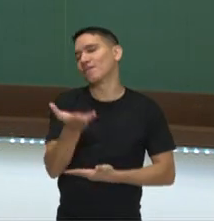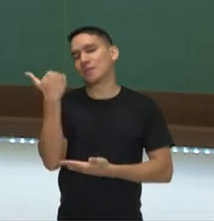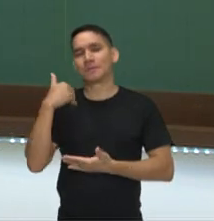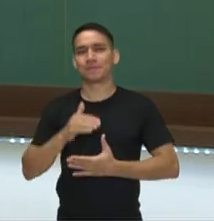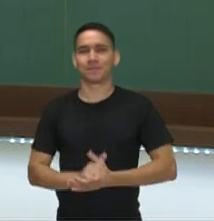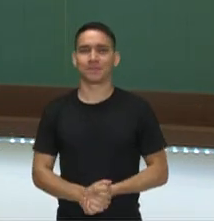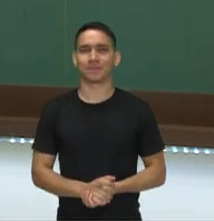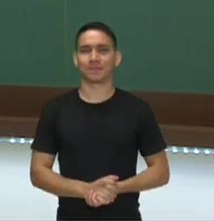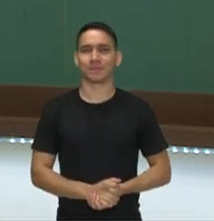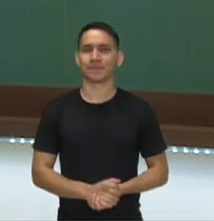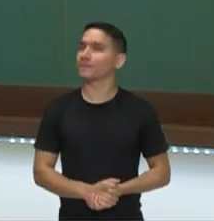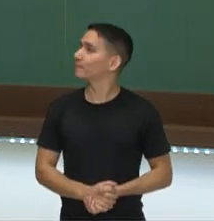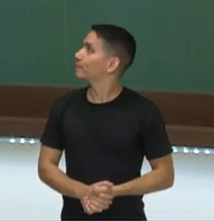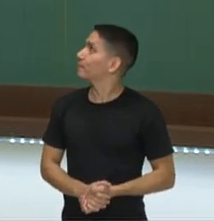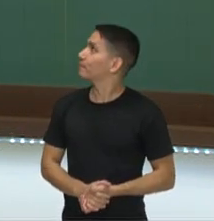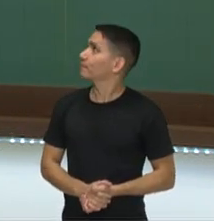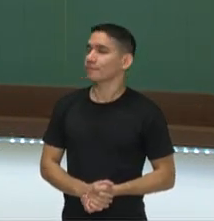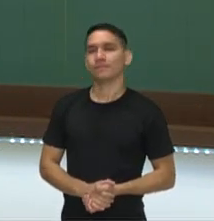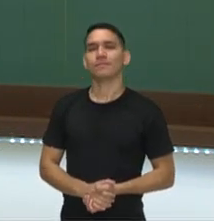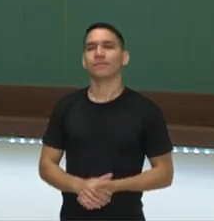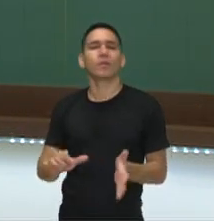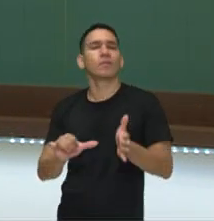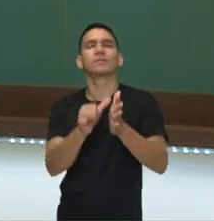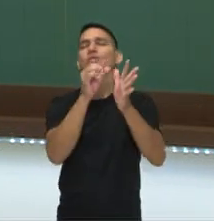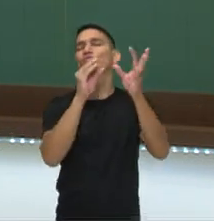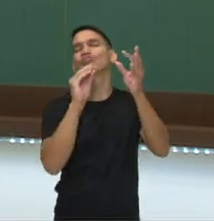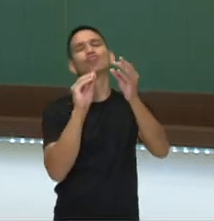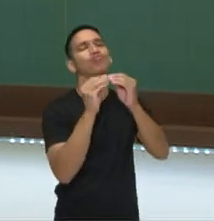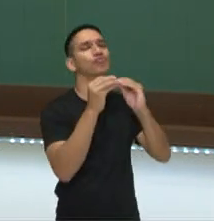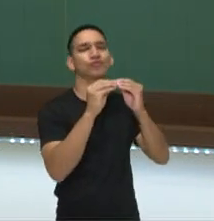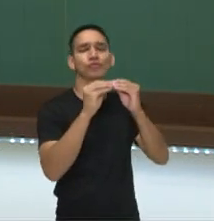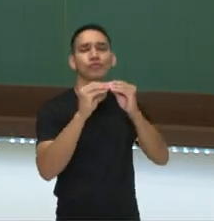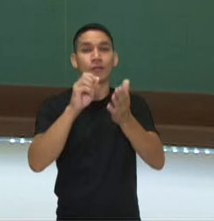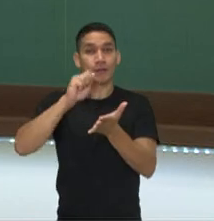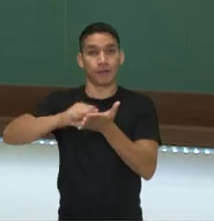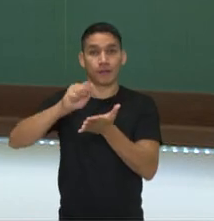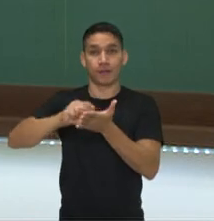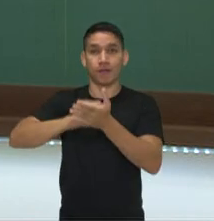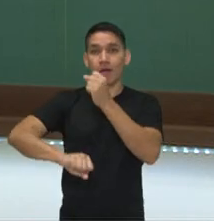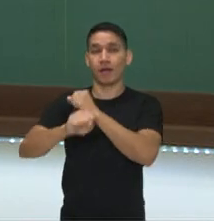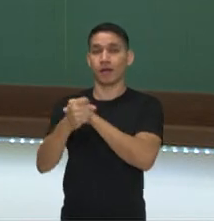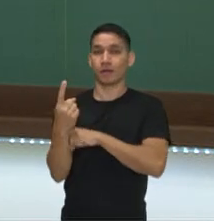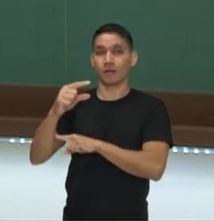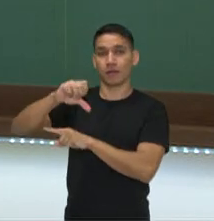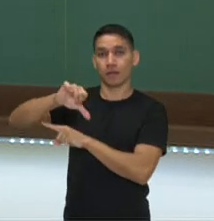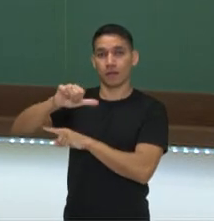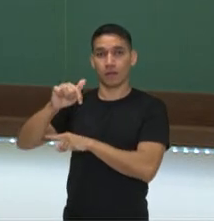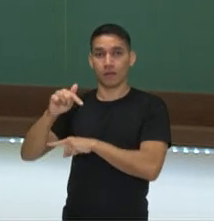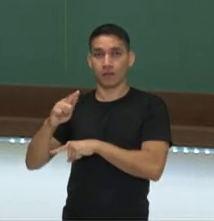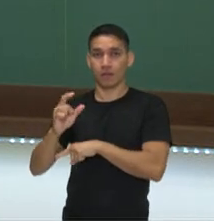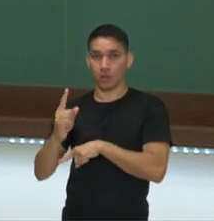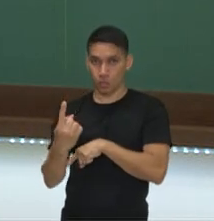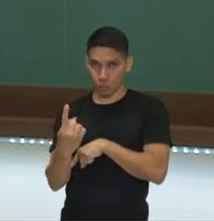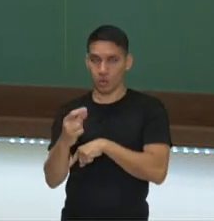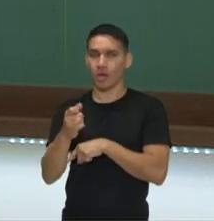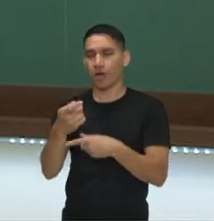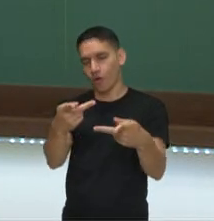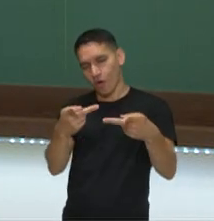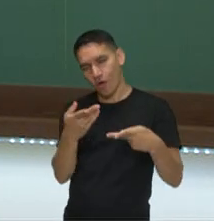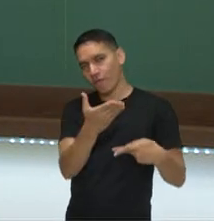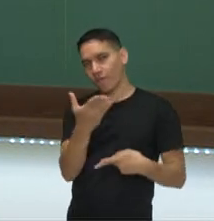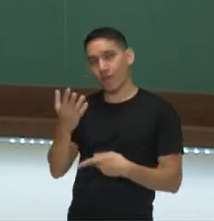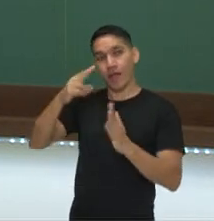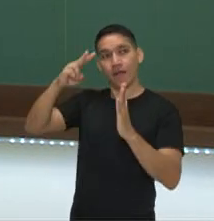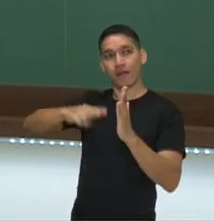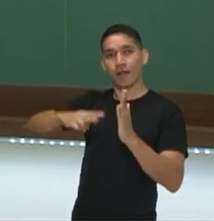comigo! O Primeiro Beijo foi escrito em 1971 e eu te convido, então, a